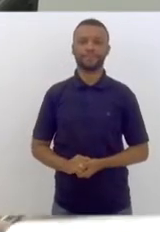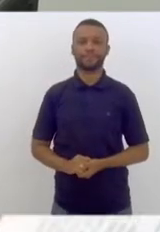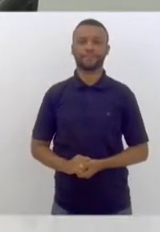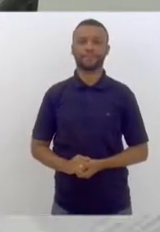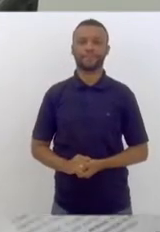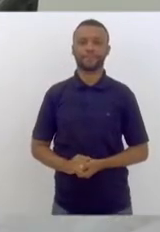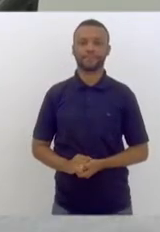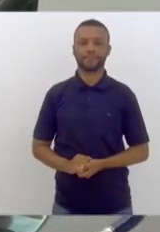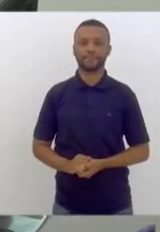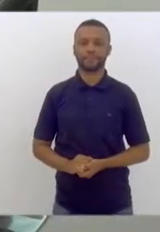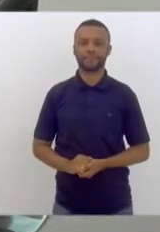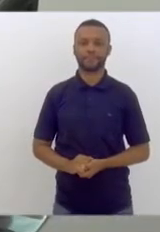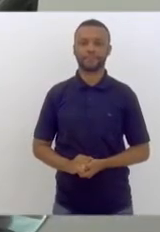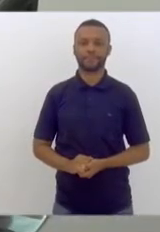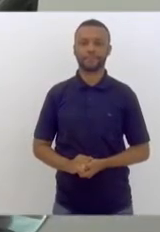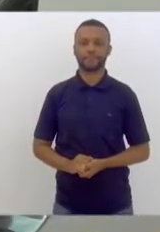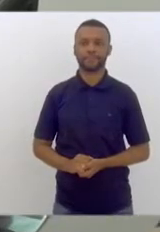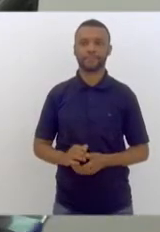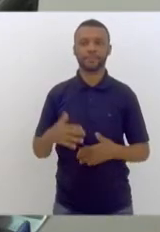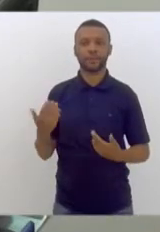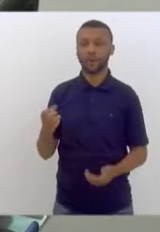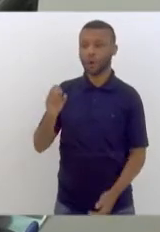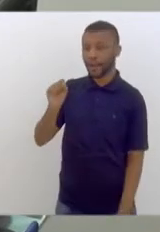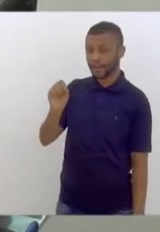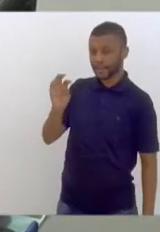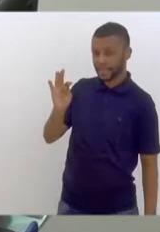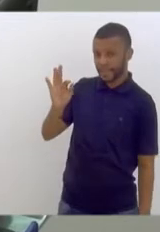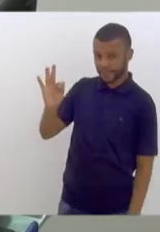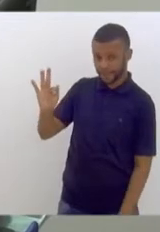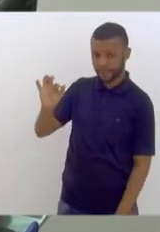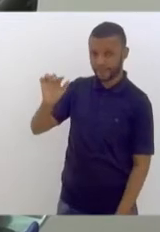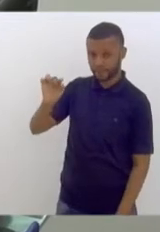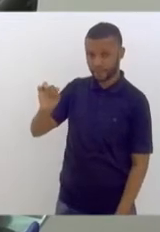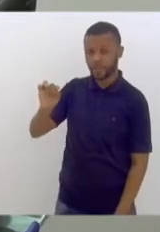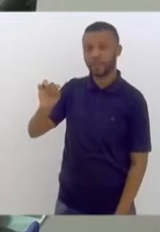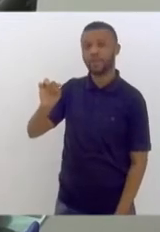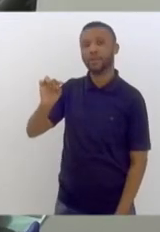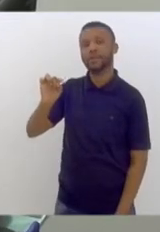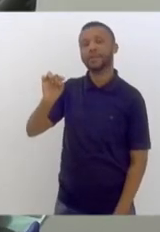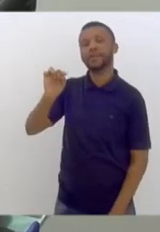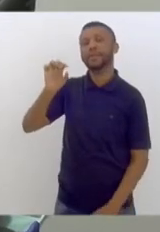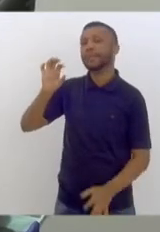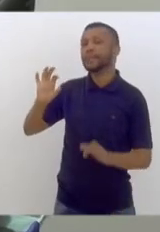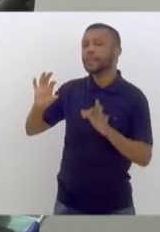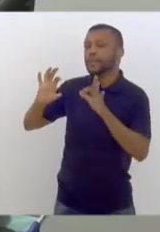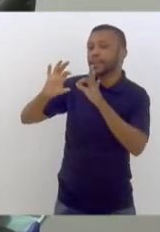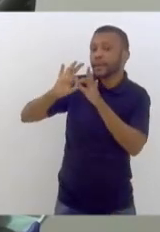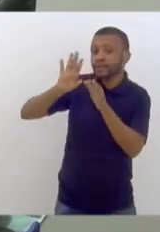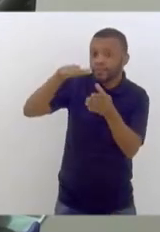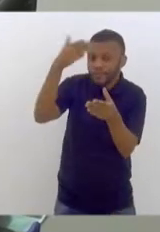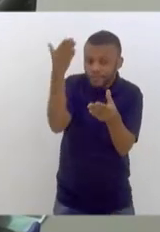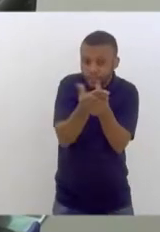os... Supremo Tribunal Federal, no bojo da representação